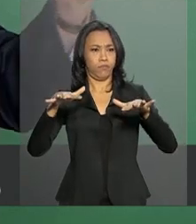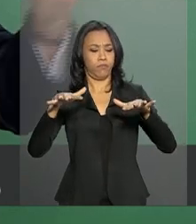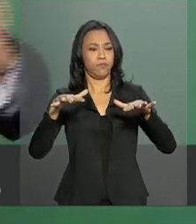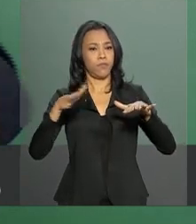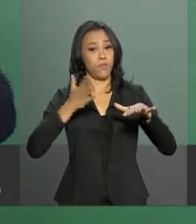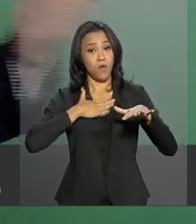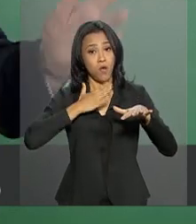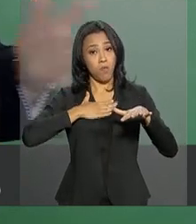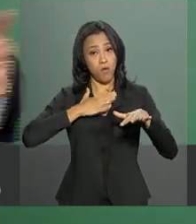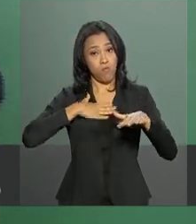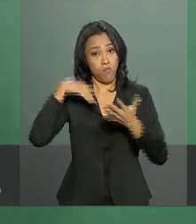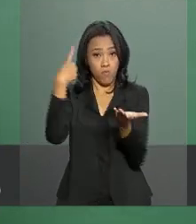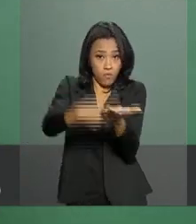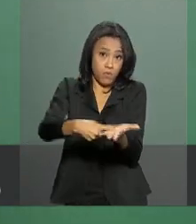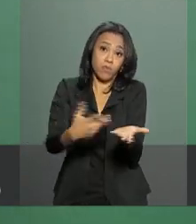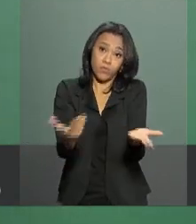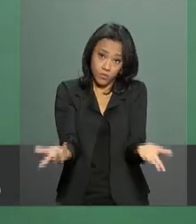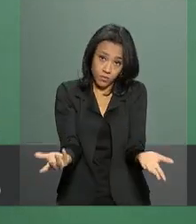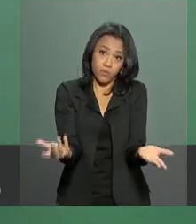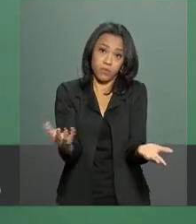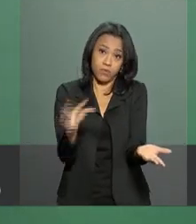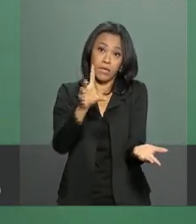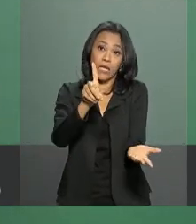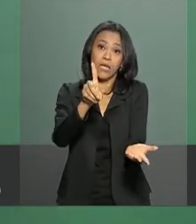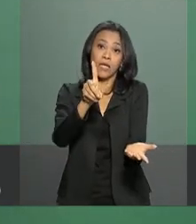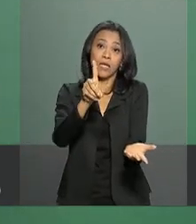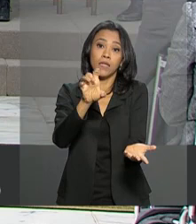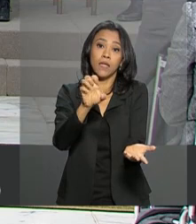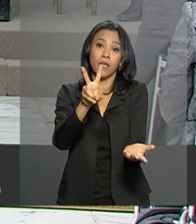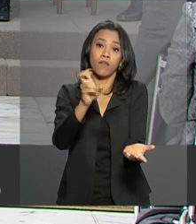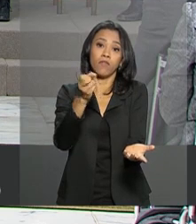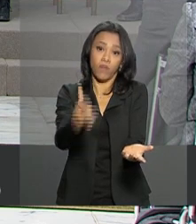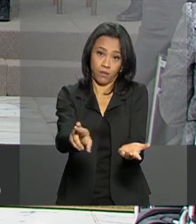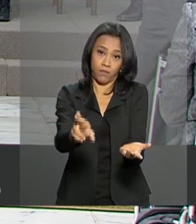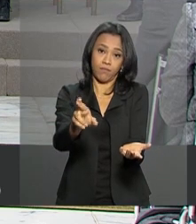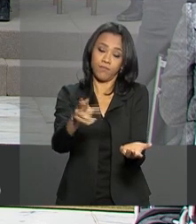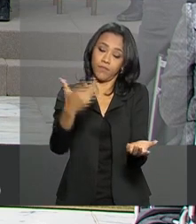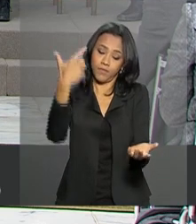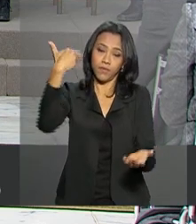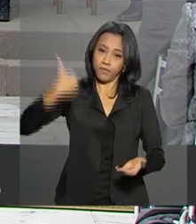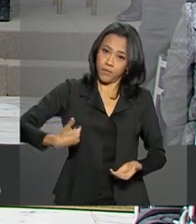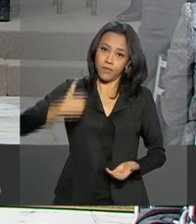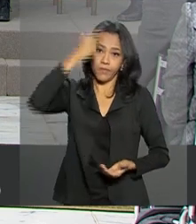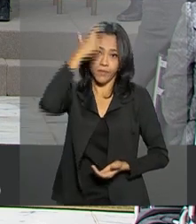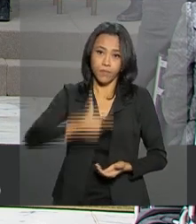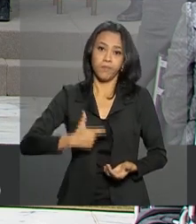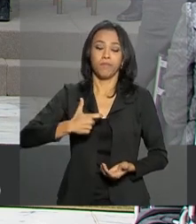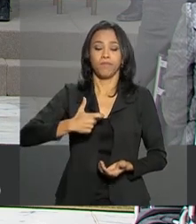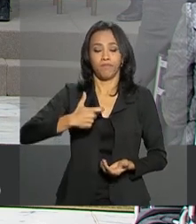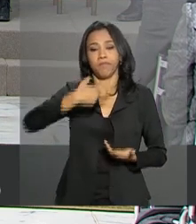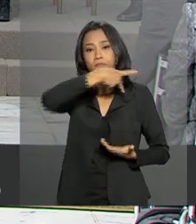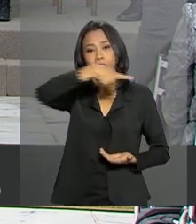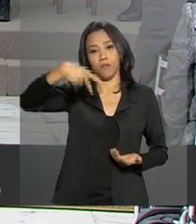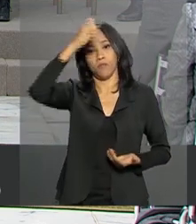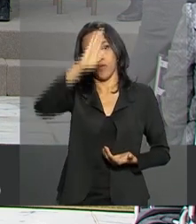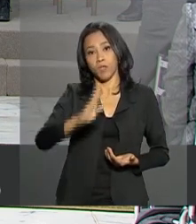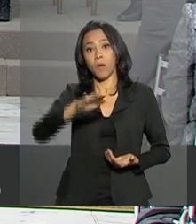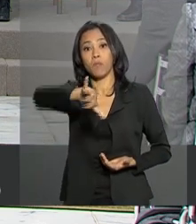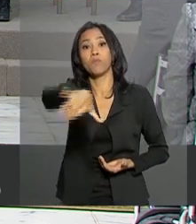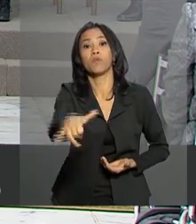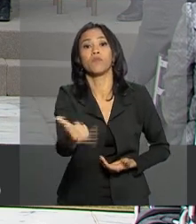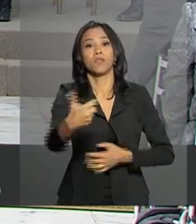acho que é meu dever mas como cidadão brasileiro talvez do que como presidente da república a aproveitar esse